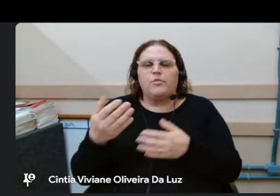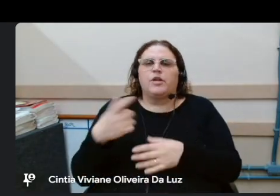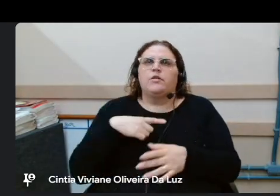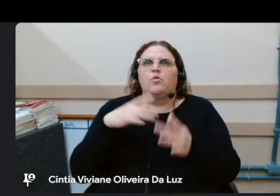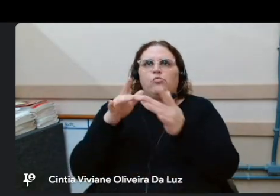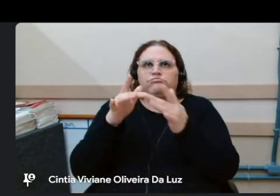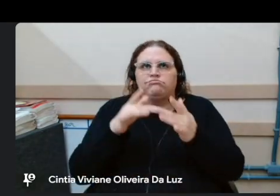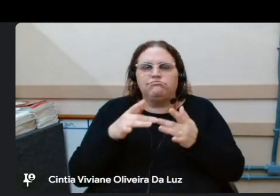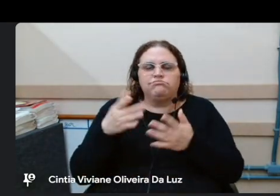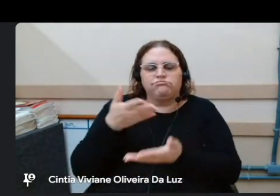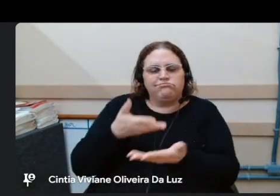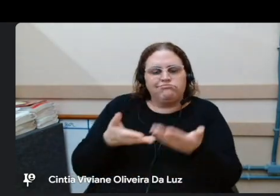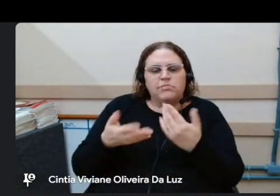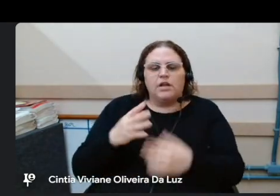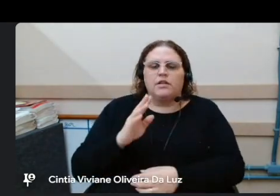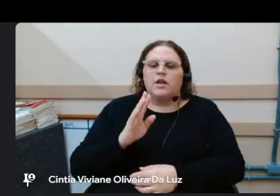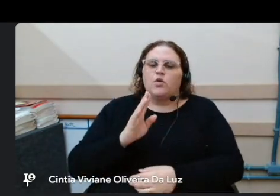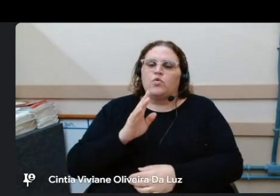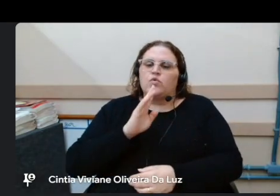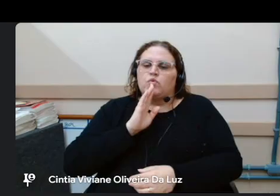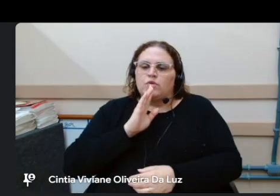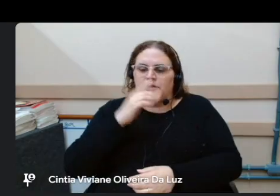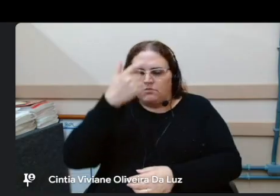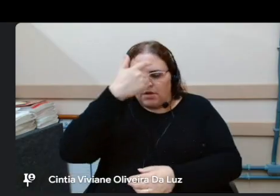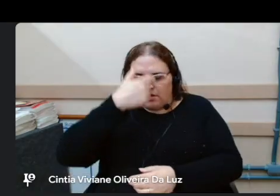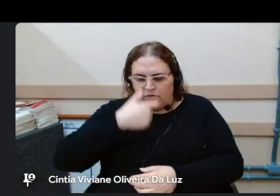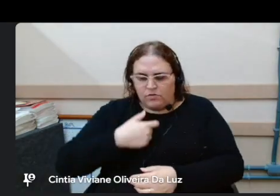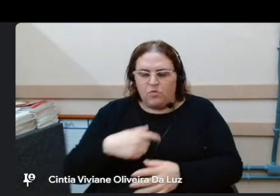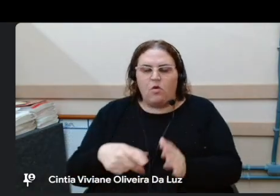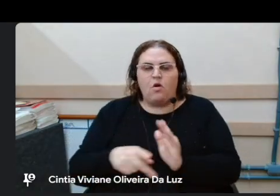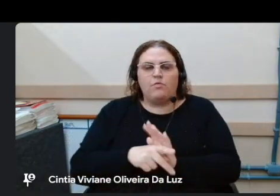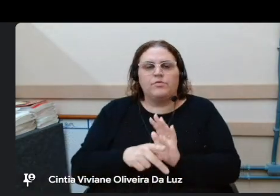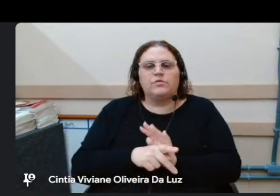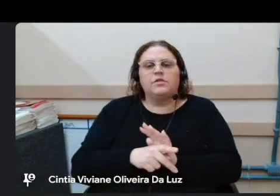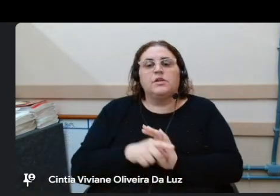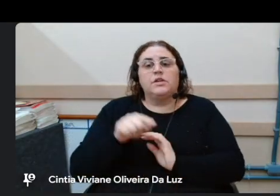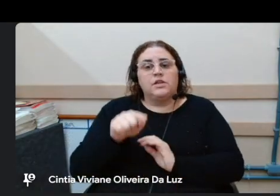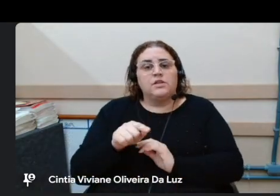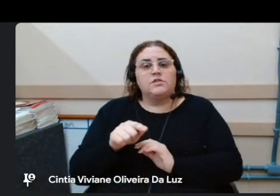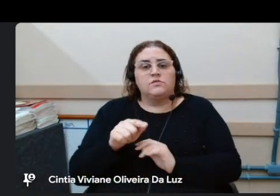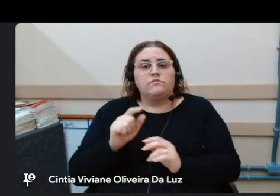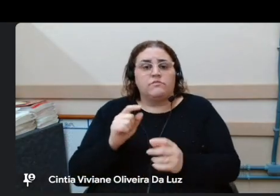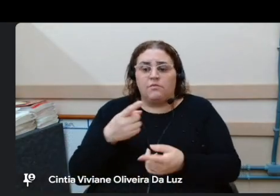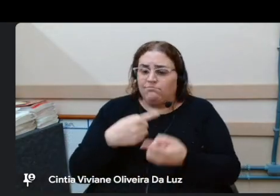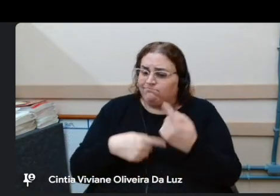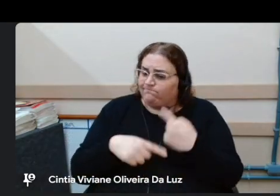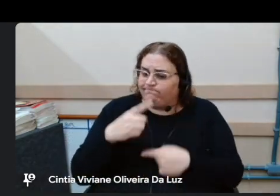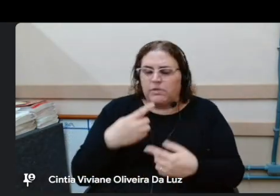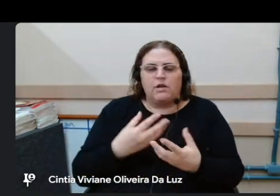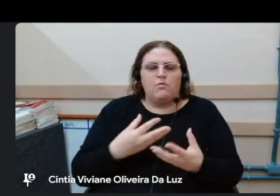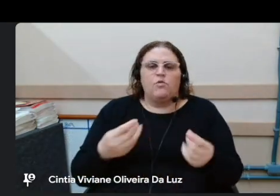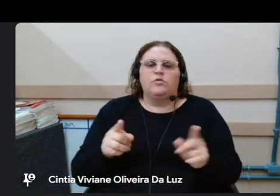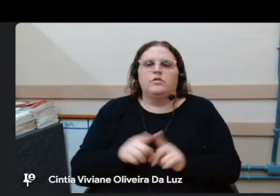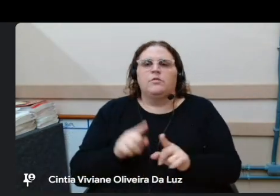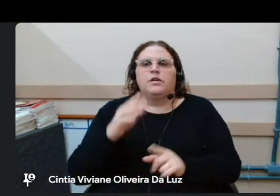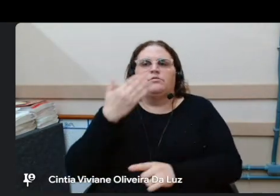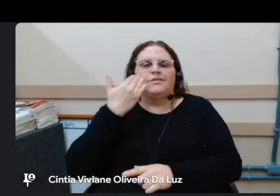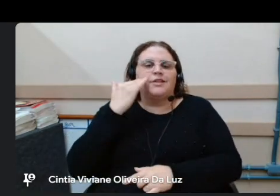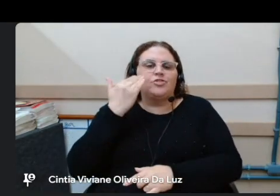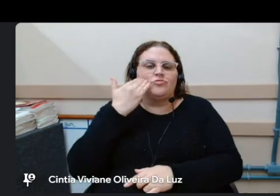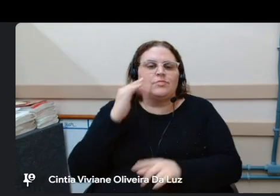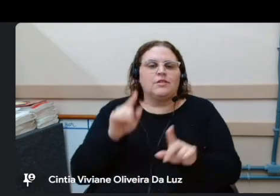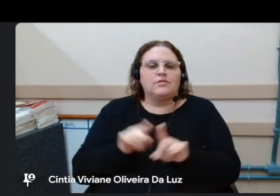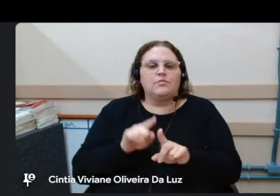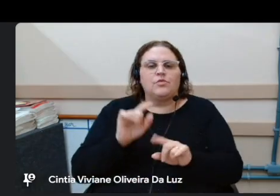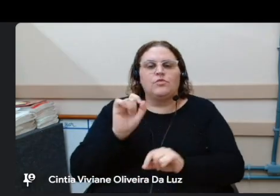uma integração para um convívio para um autoconhecimento e isso tá dando uma boa guinada